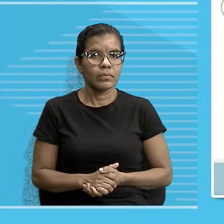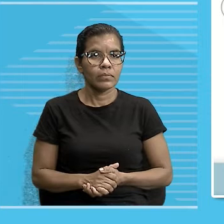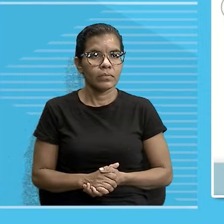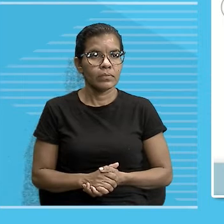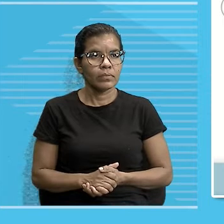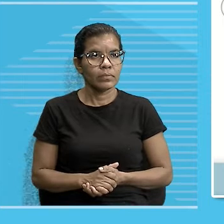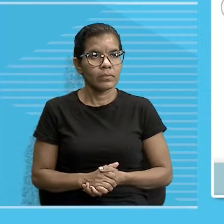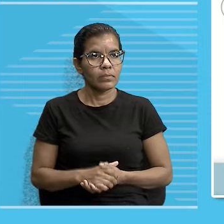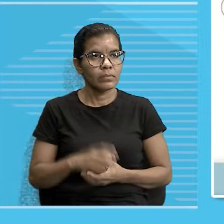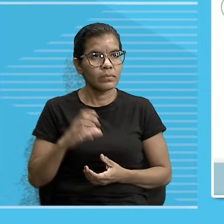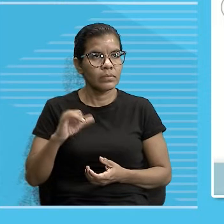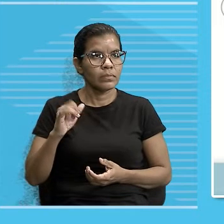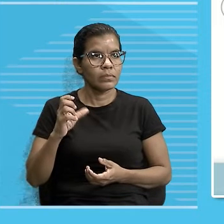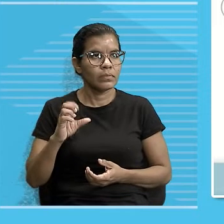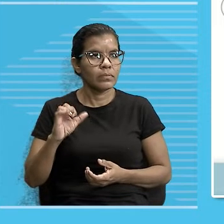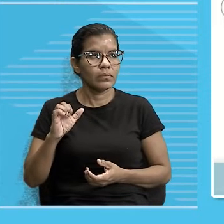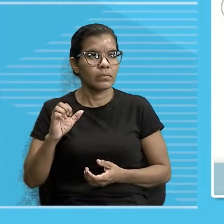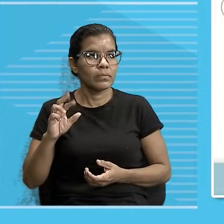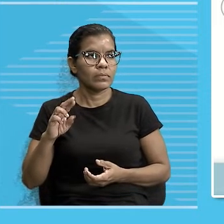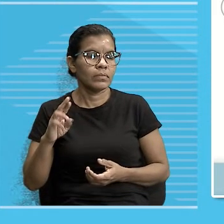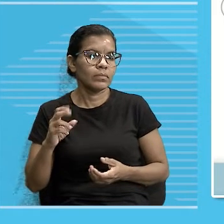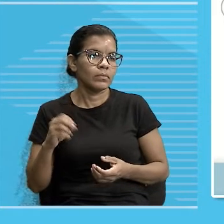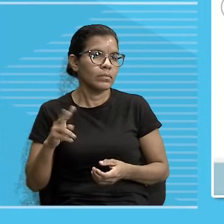Olha aí a Cícera já respondendo.